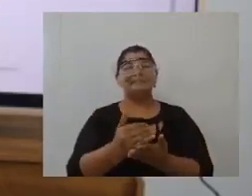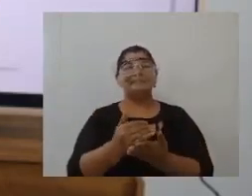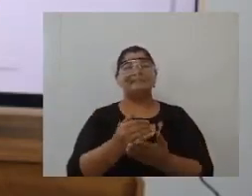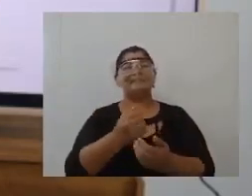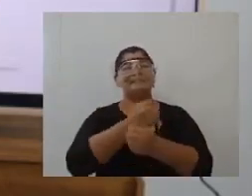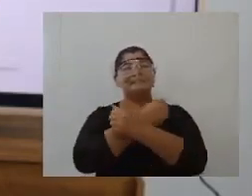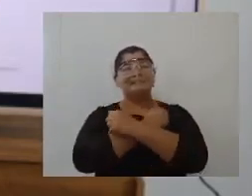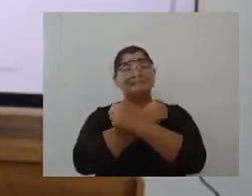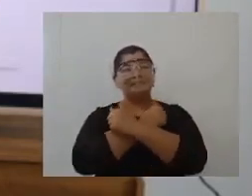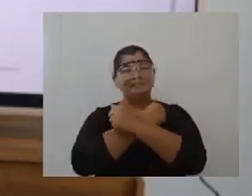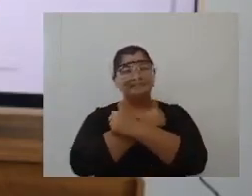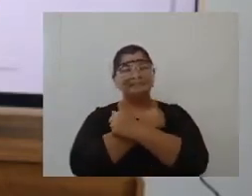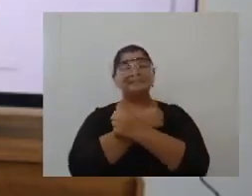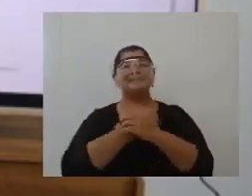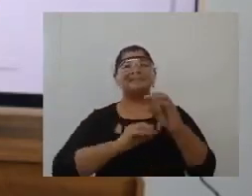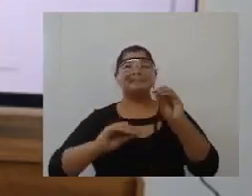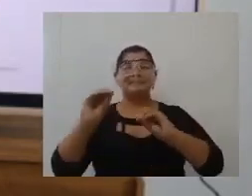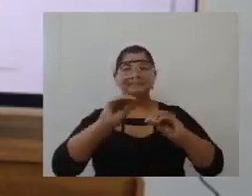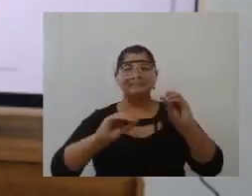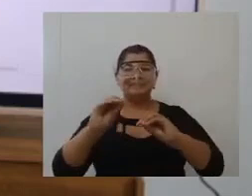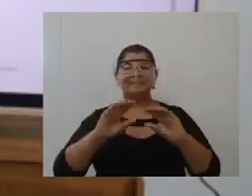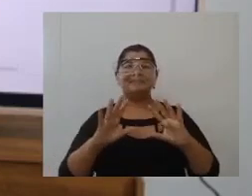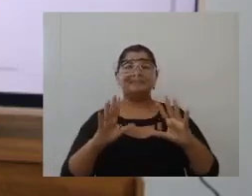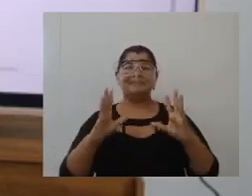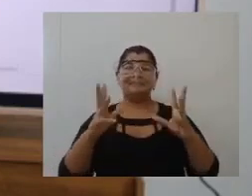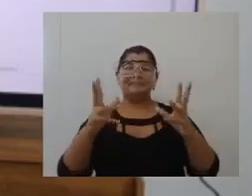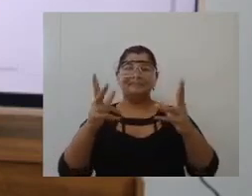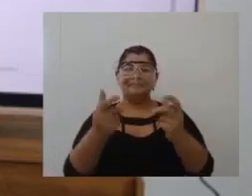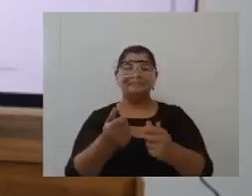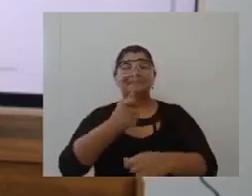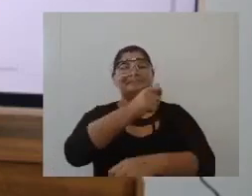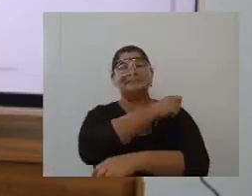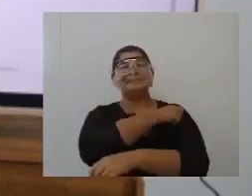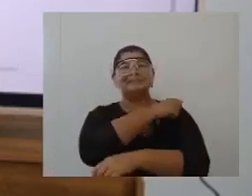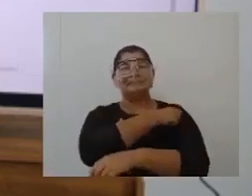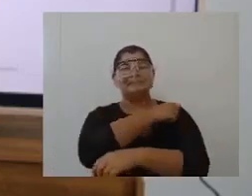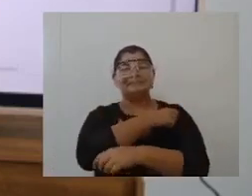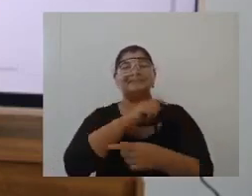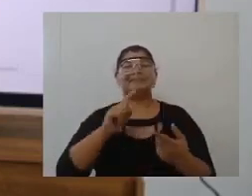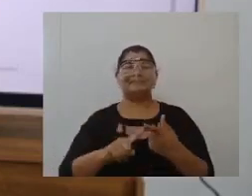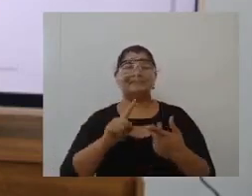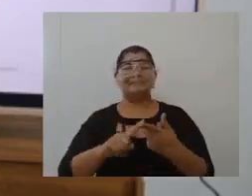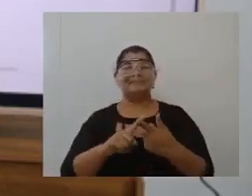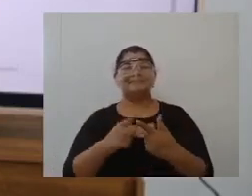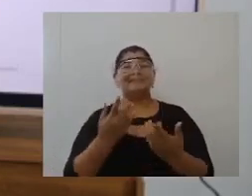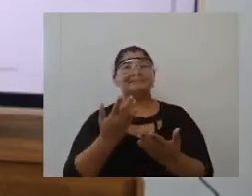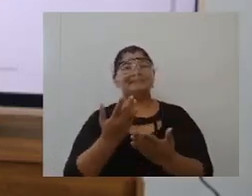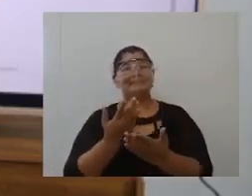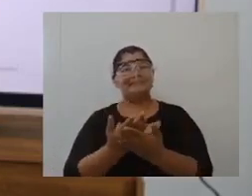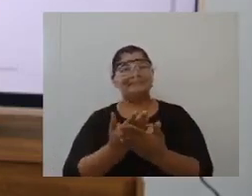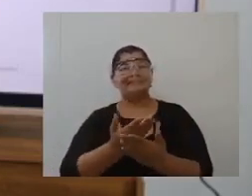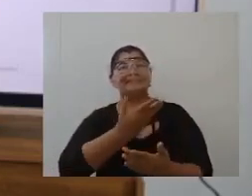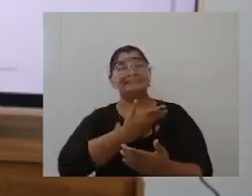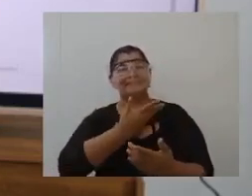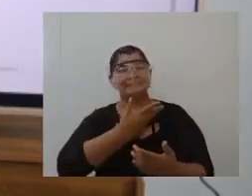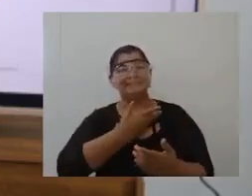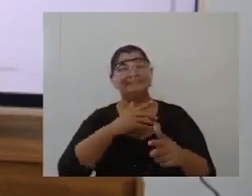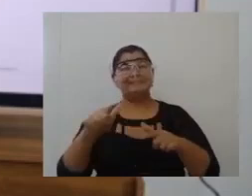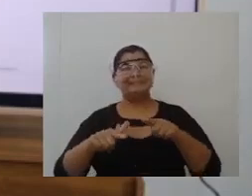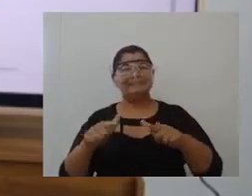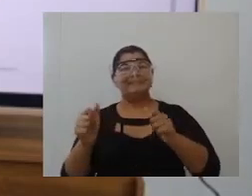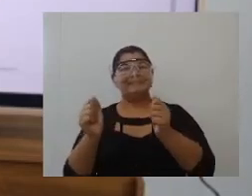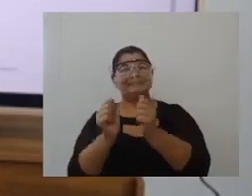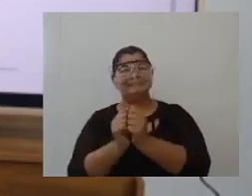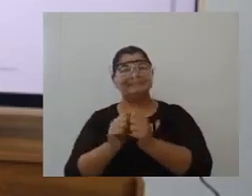mandar um abraço e um beijo para todos os alunos e também os colegas que trabalham comigo